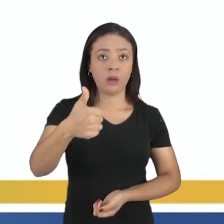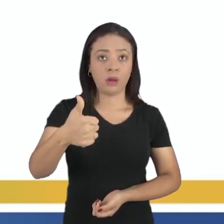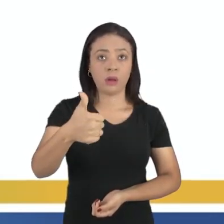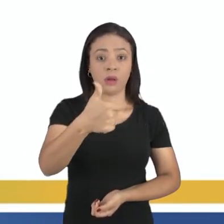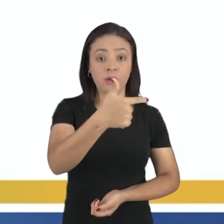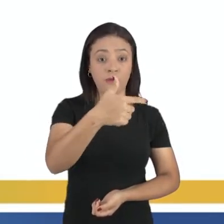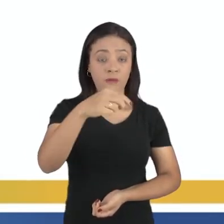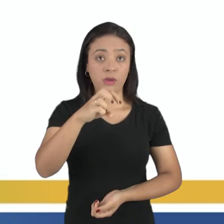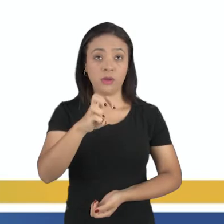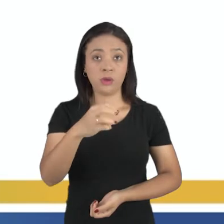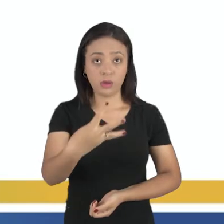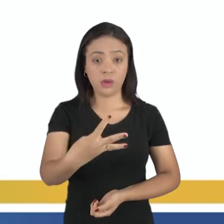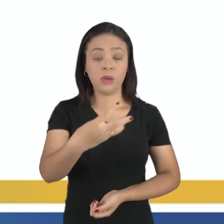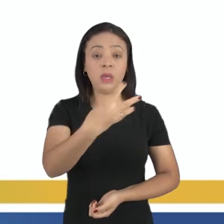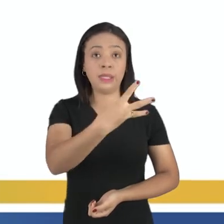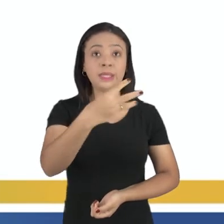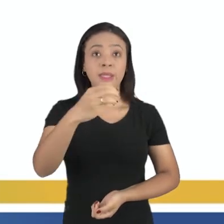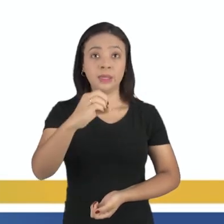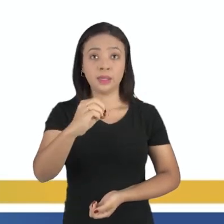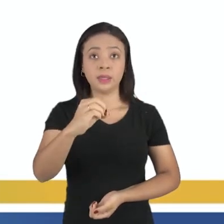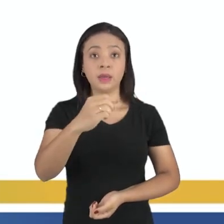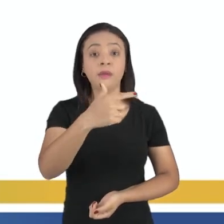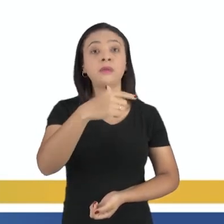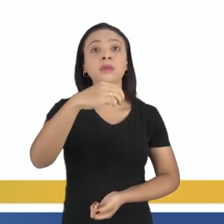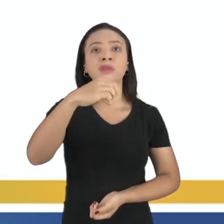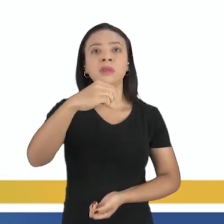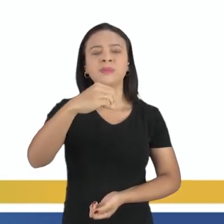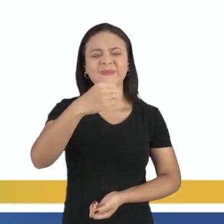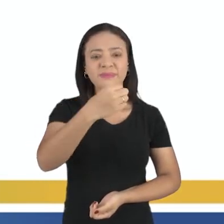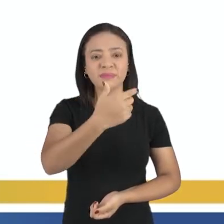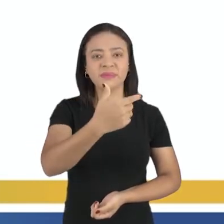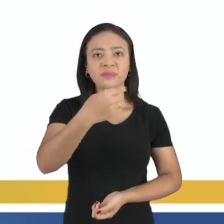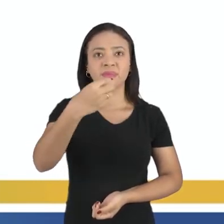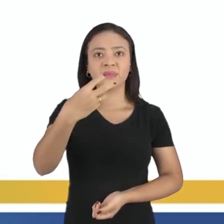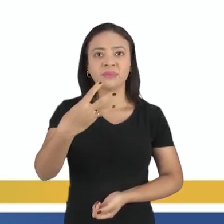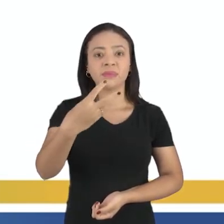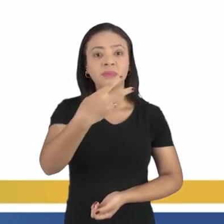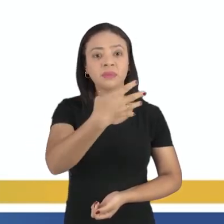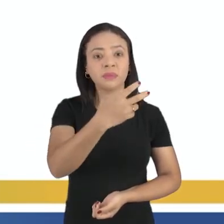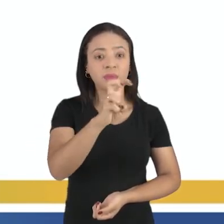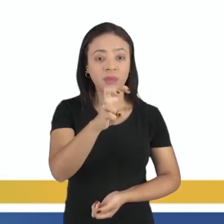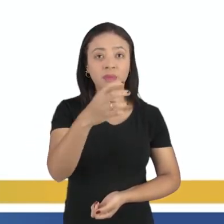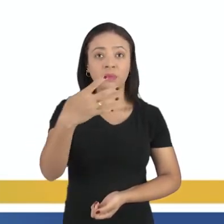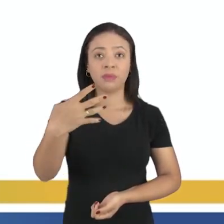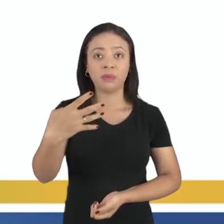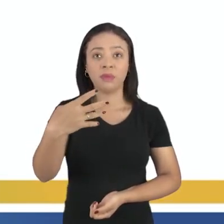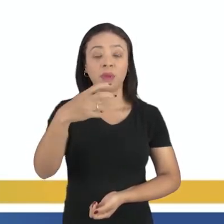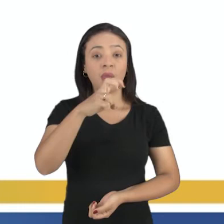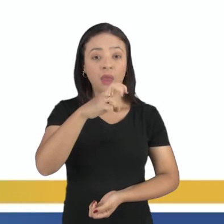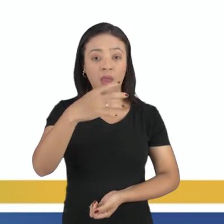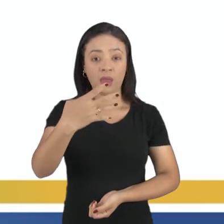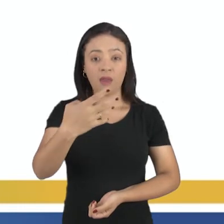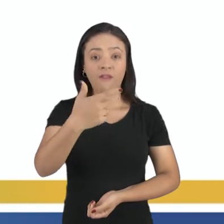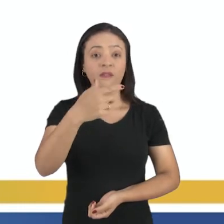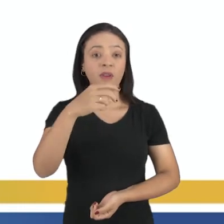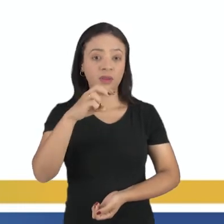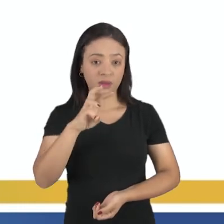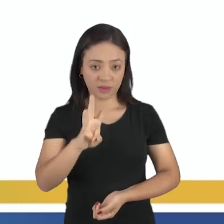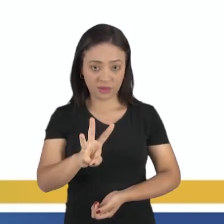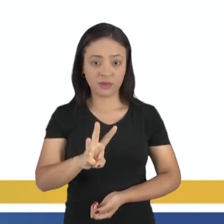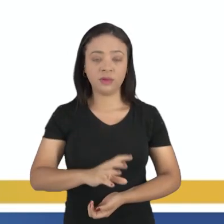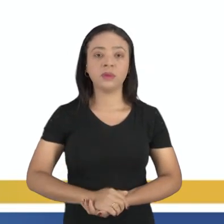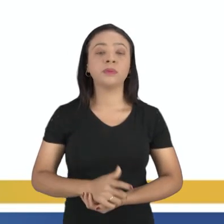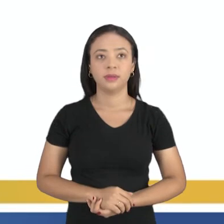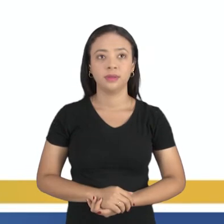14, 11, 23, 30, 29, 23, 54, 54 e